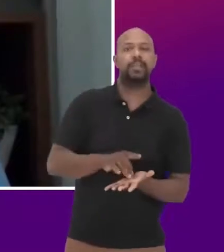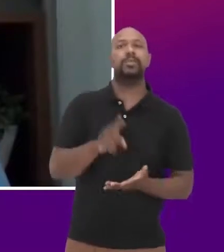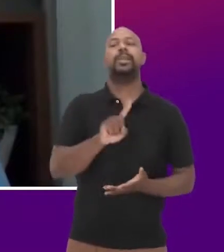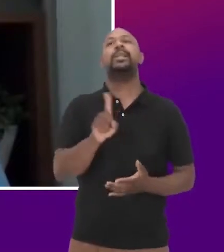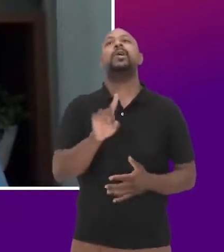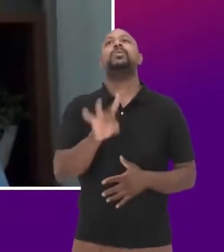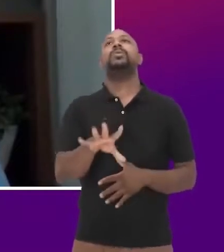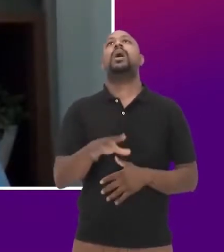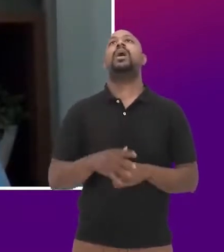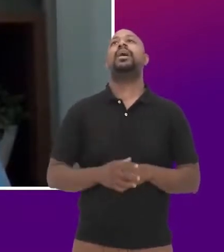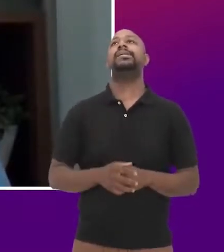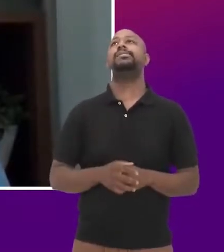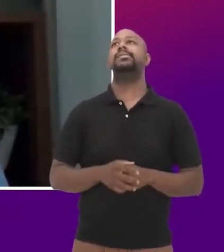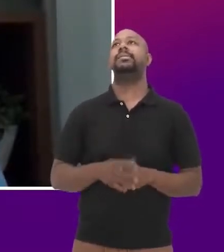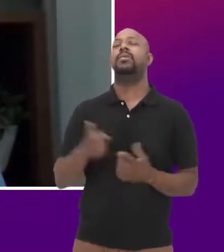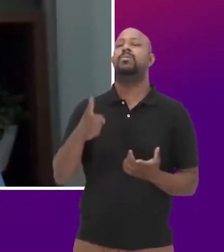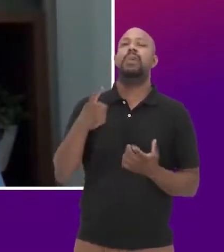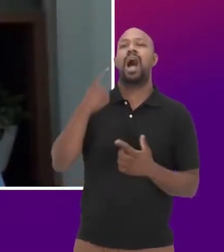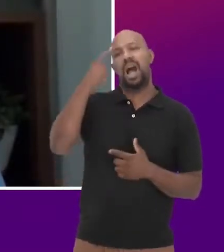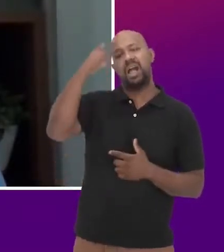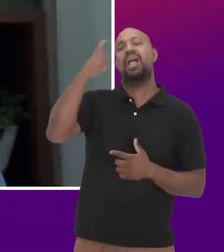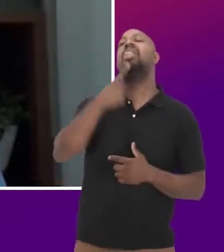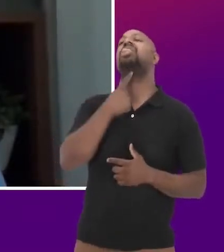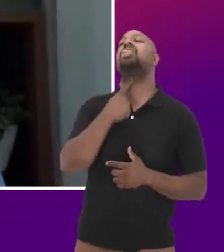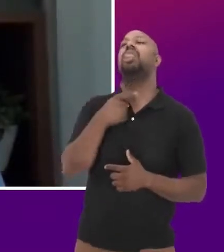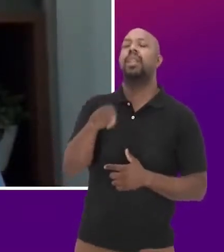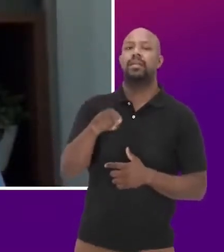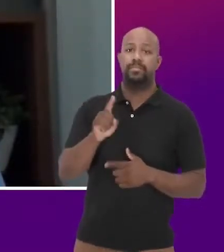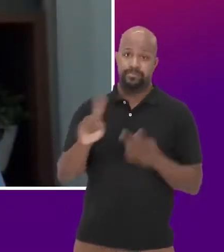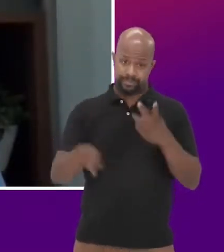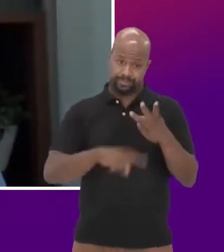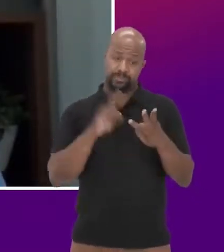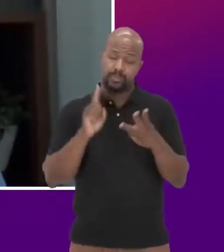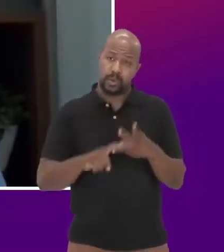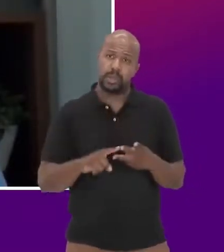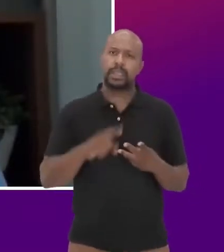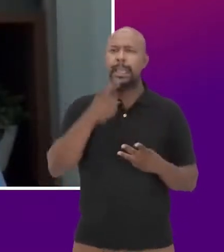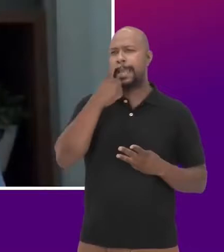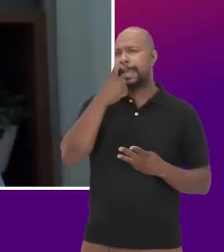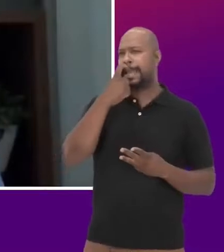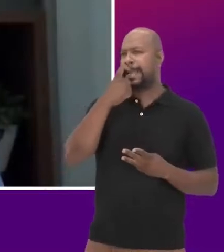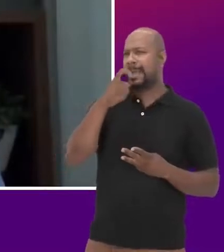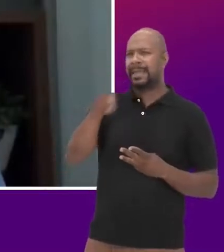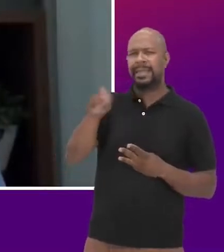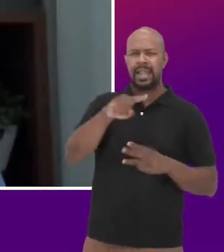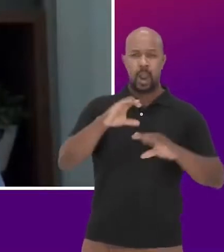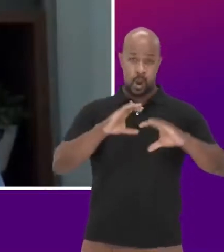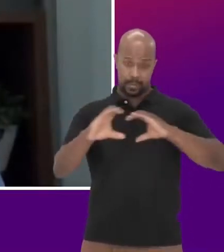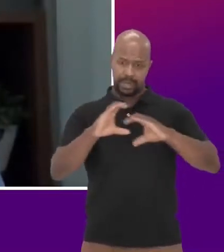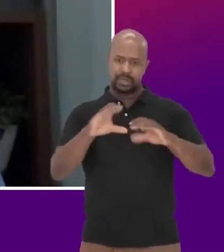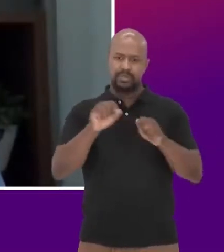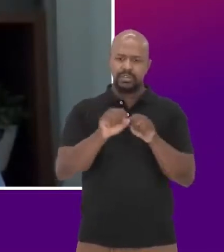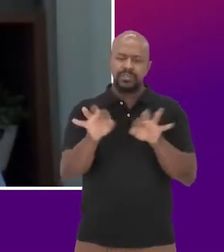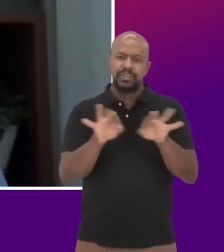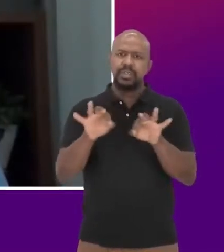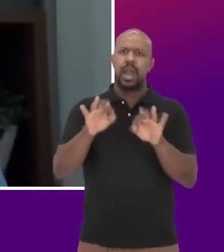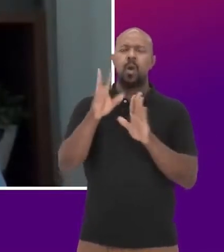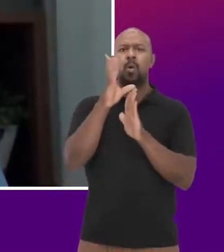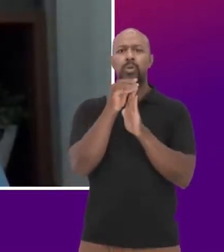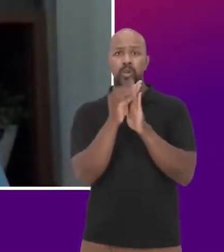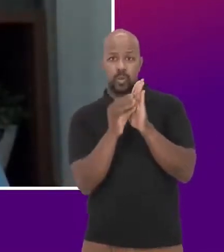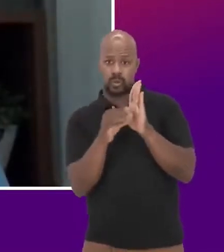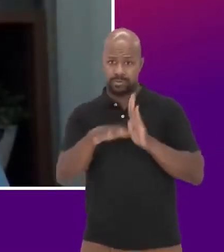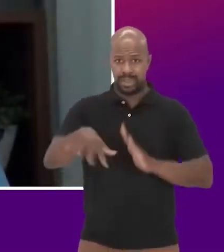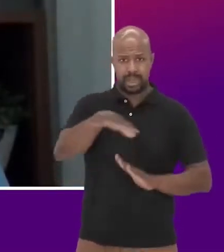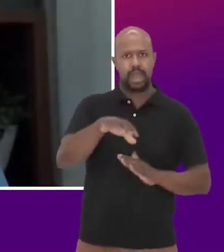não apenas uma intenção. E o outro ponto é que na comunicação, quando a gente fizer os conteúdos, e o